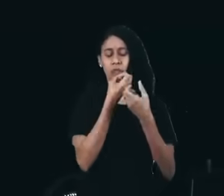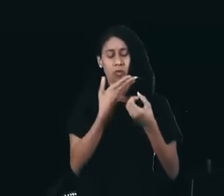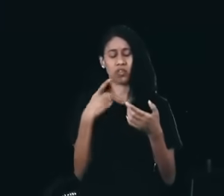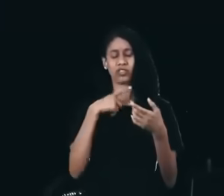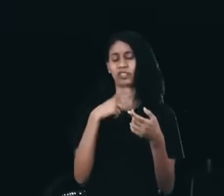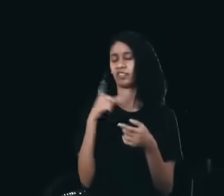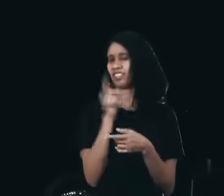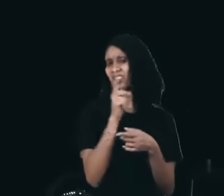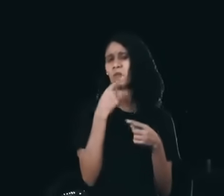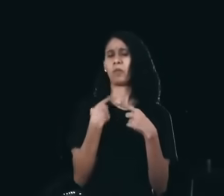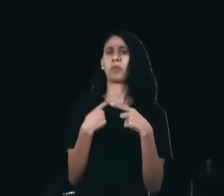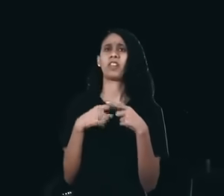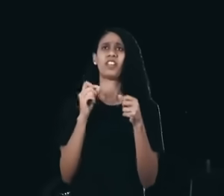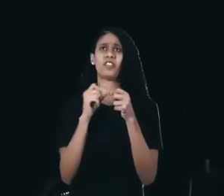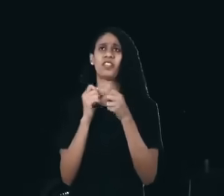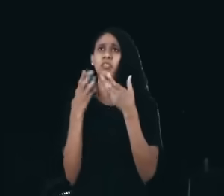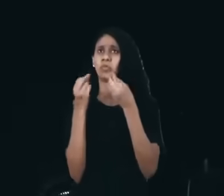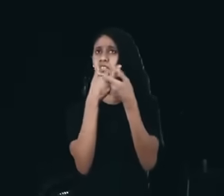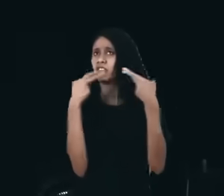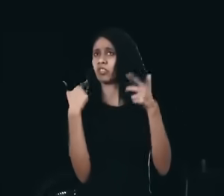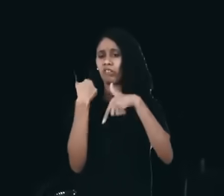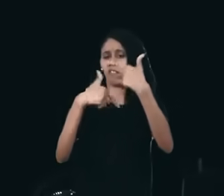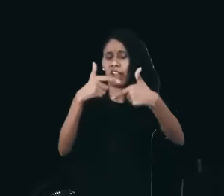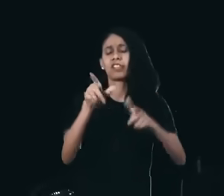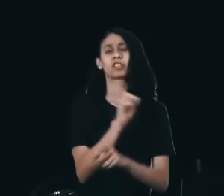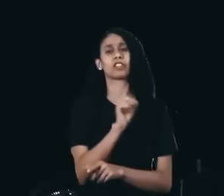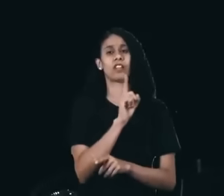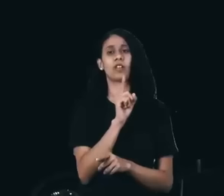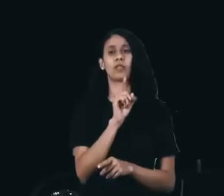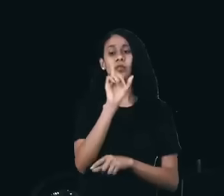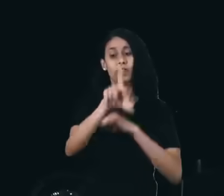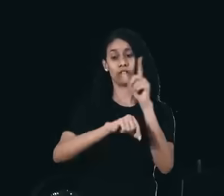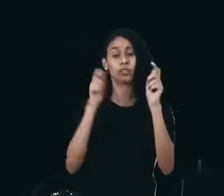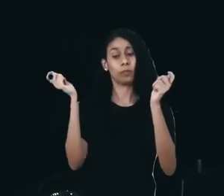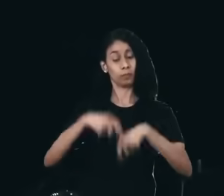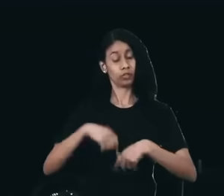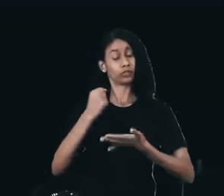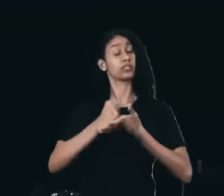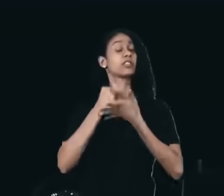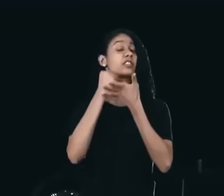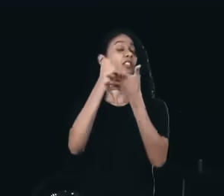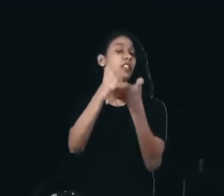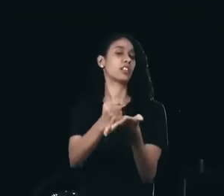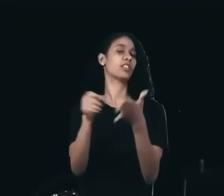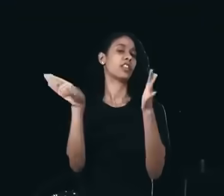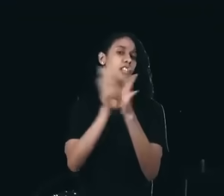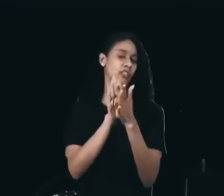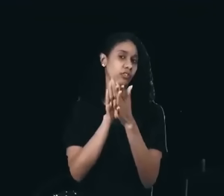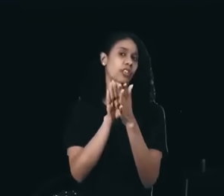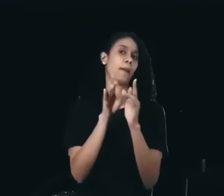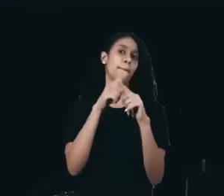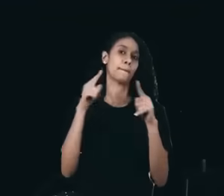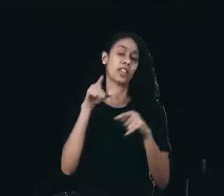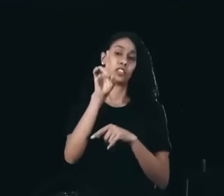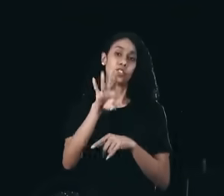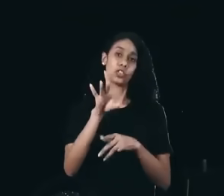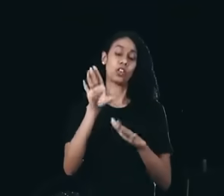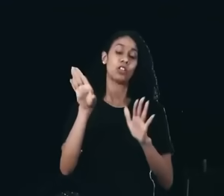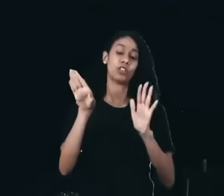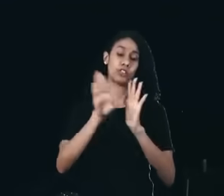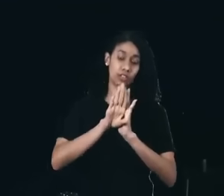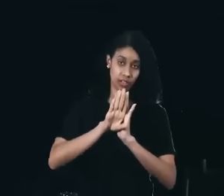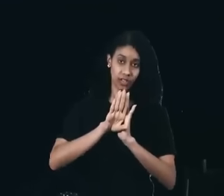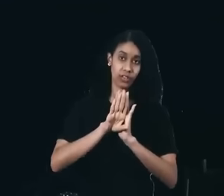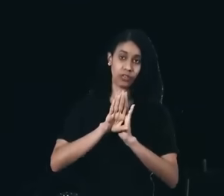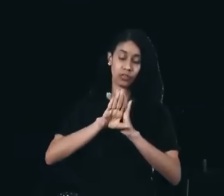porque você carregou muito os cântaros de água. Ei, suas escolhas podem ter te ajudado a chegar lá, mas você não vai chegar